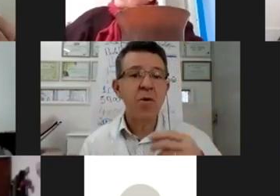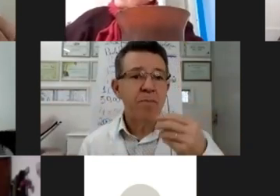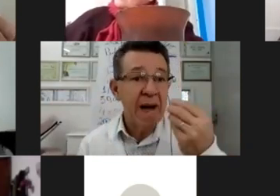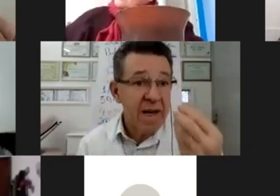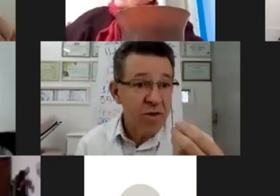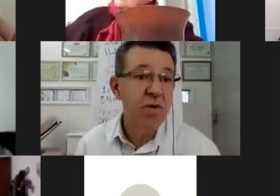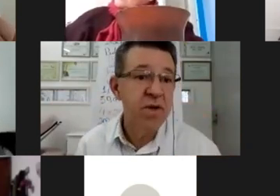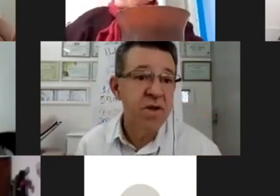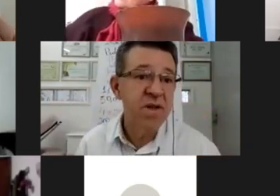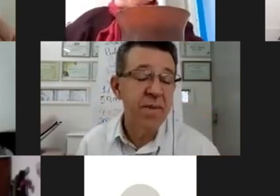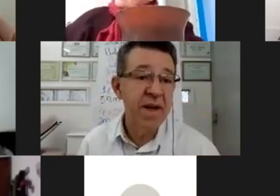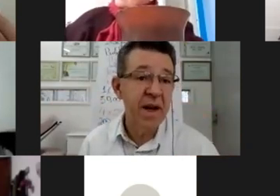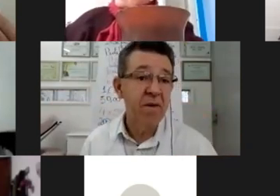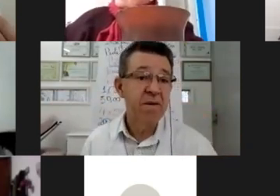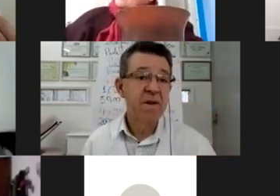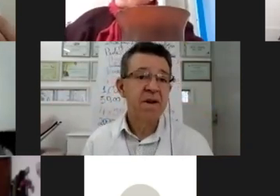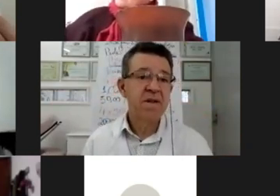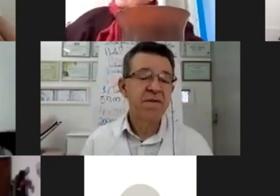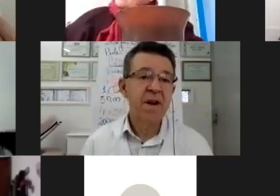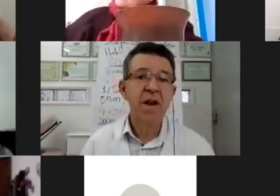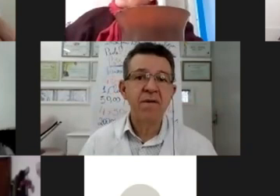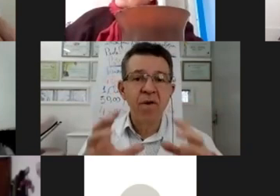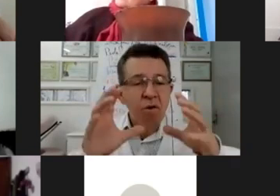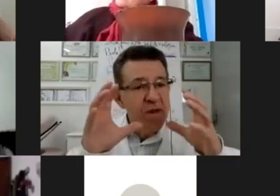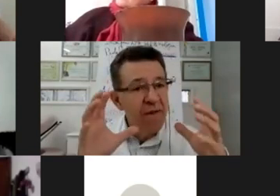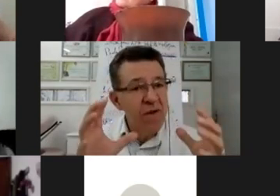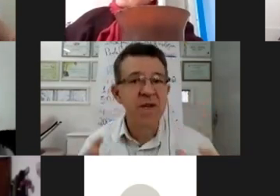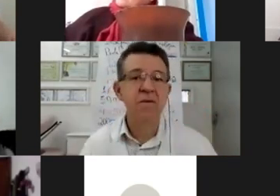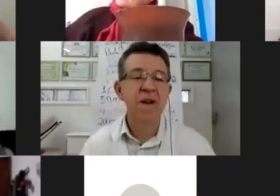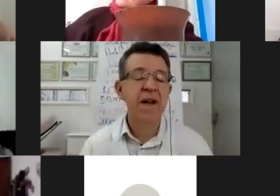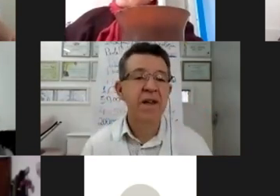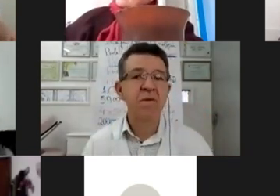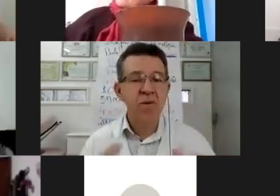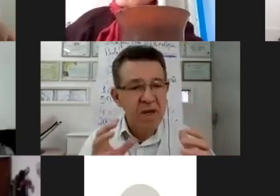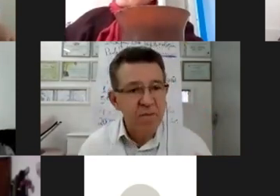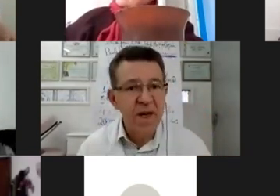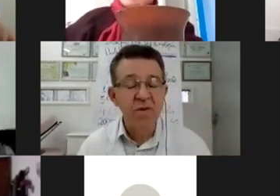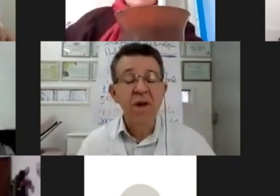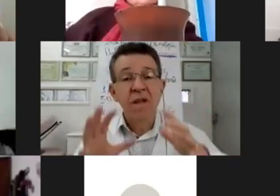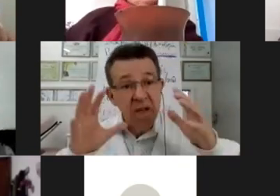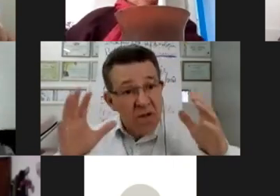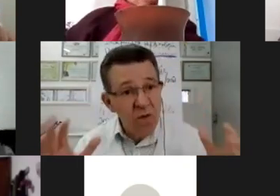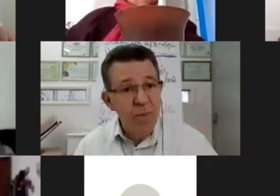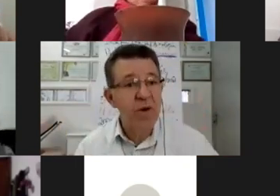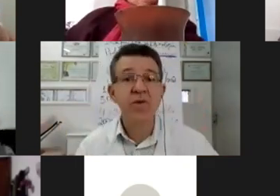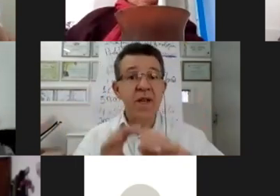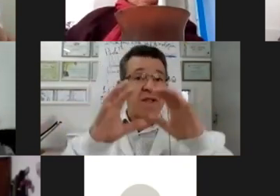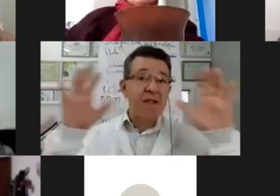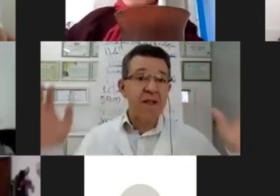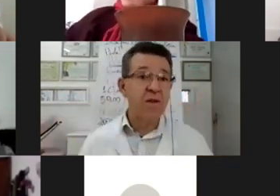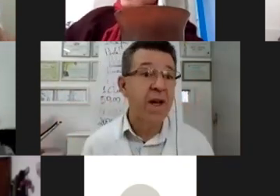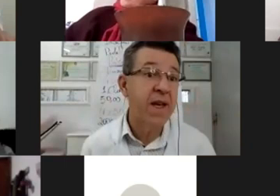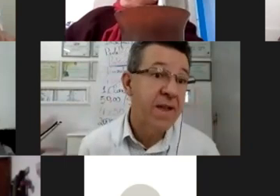vai criar um pacto com o seu sistema renal. Você fala, olha, vou cuidar você com carinho, com respeito. Desculpa, não